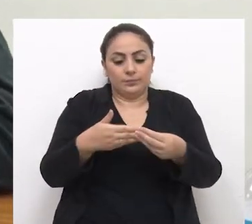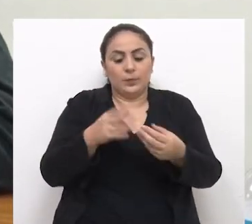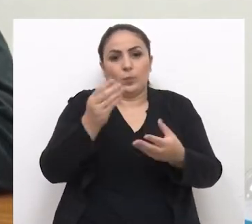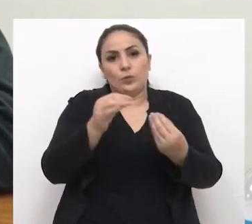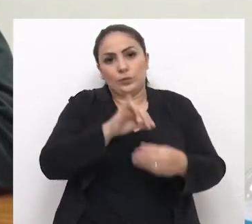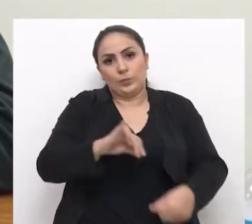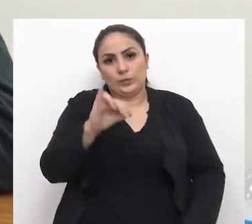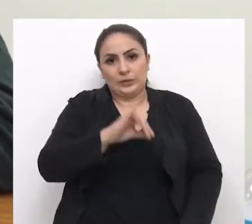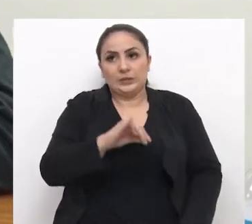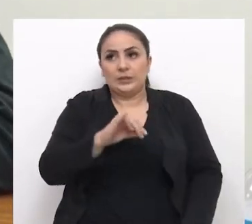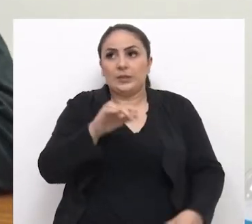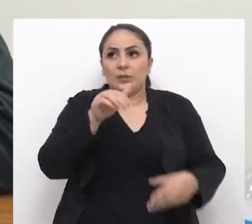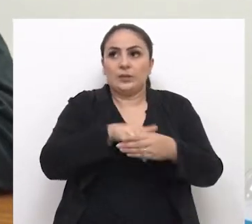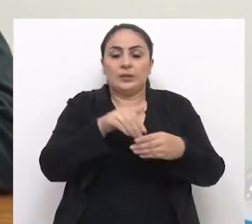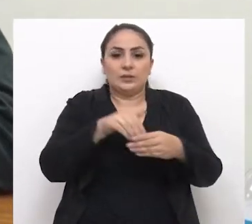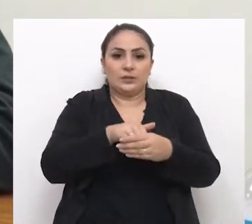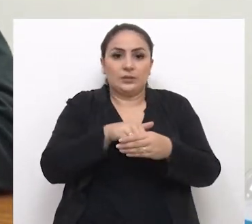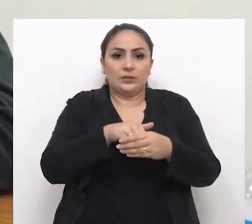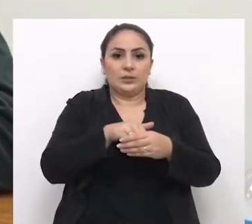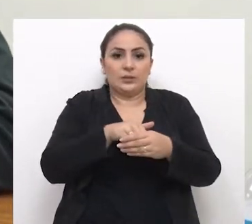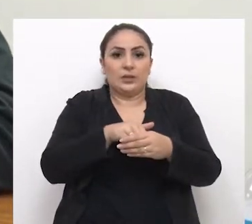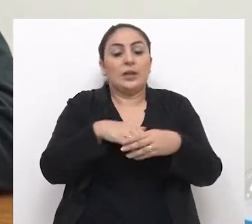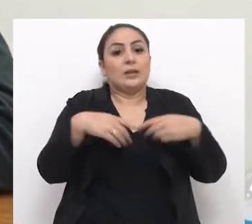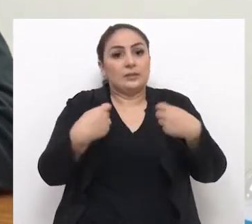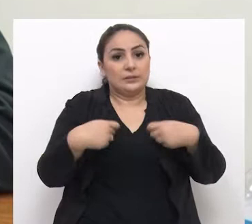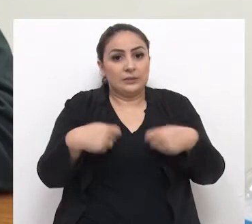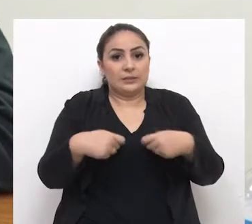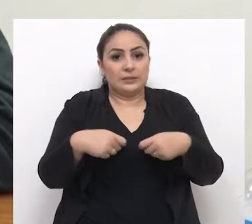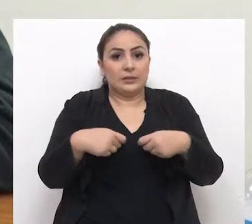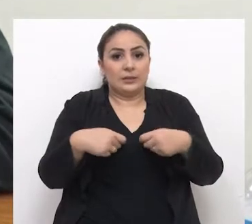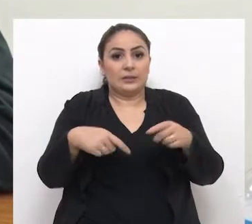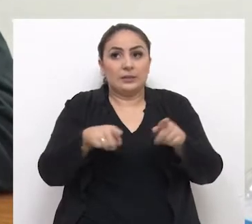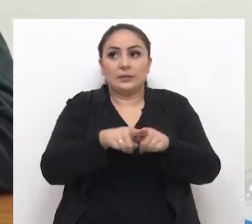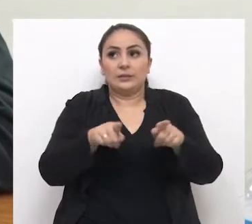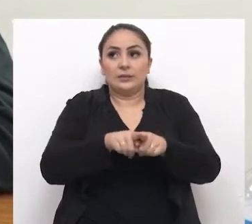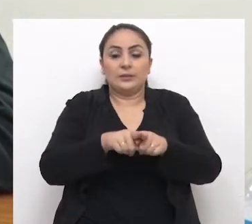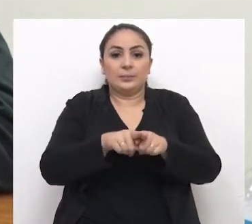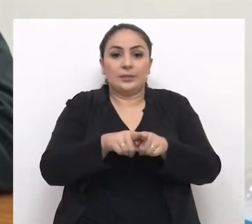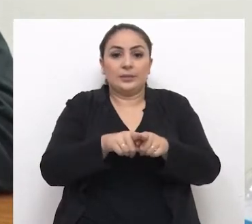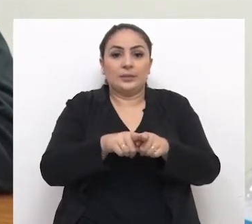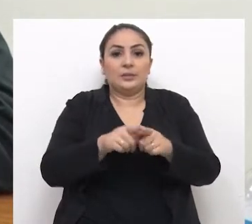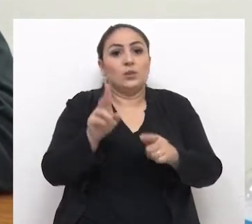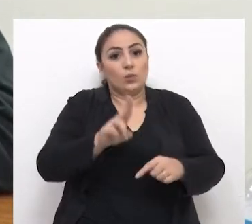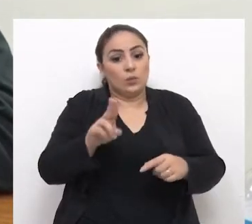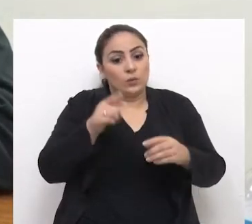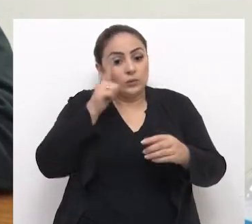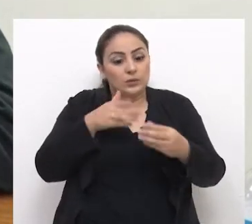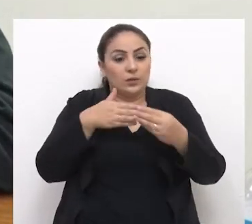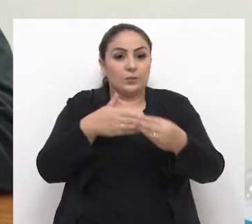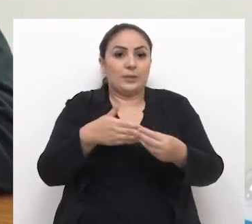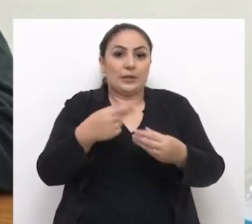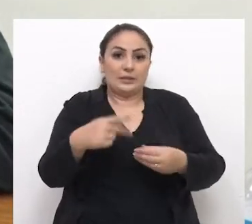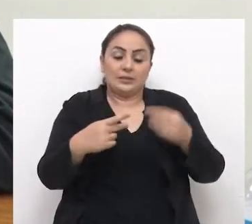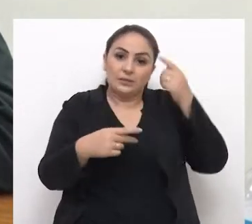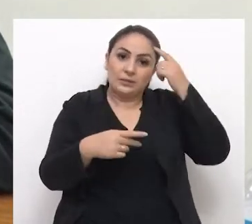seguidas. É muito importante que os eleitores e todas as pessoas saibam que o Ministério Público está acompanhando isso.